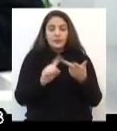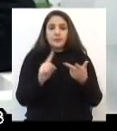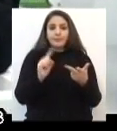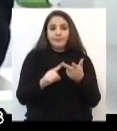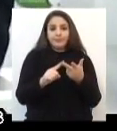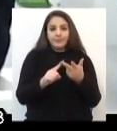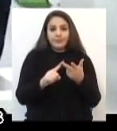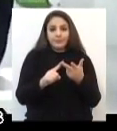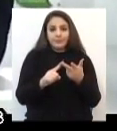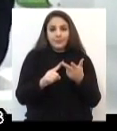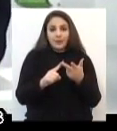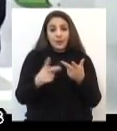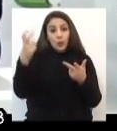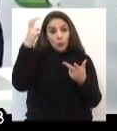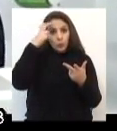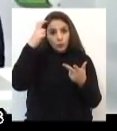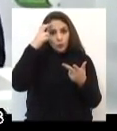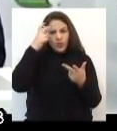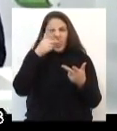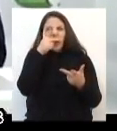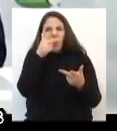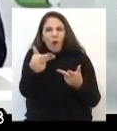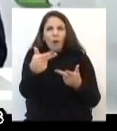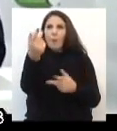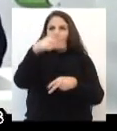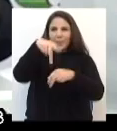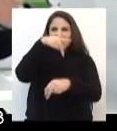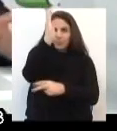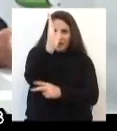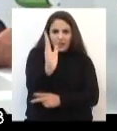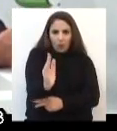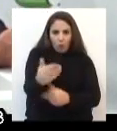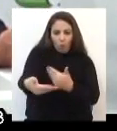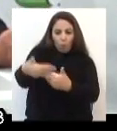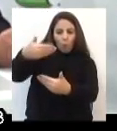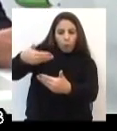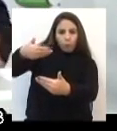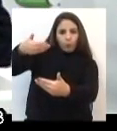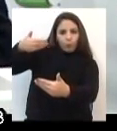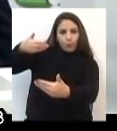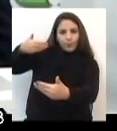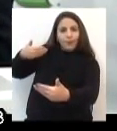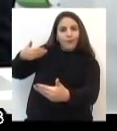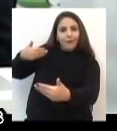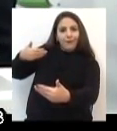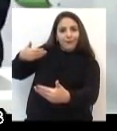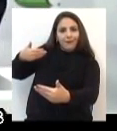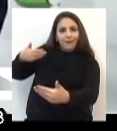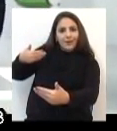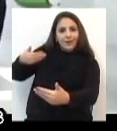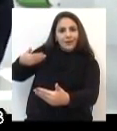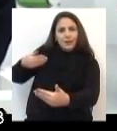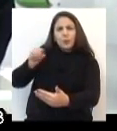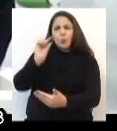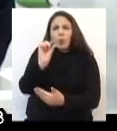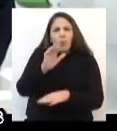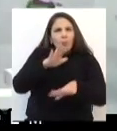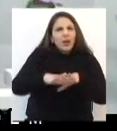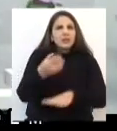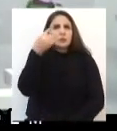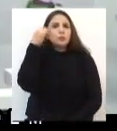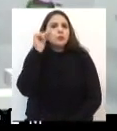fazendo o país retroceder em pouco mais de 24 horas, mais de 30